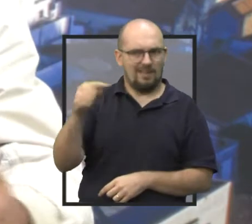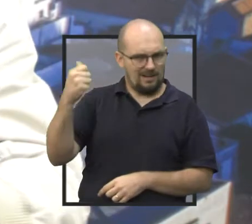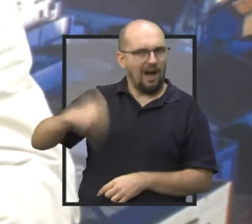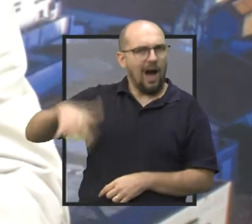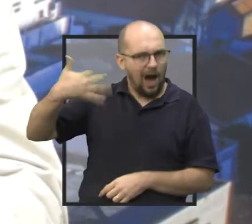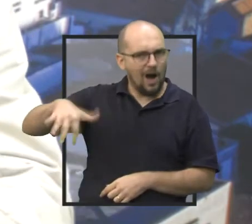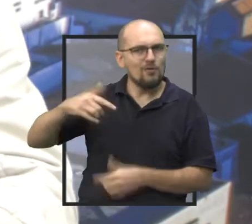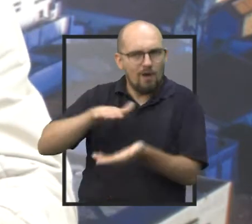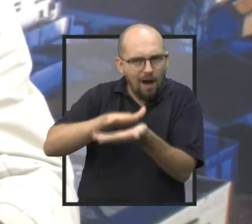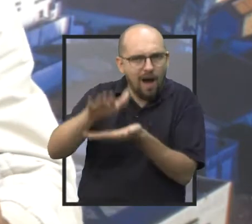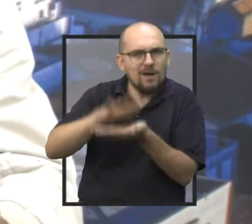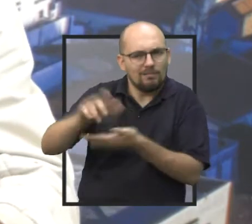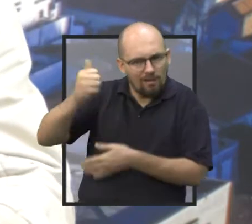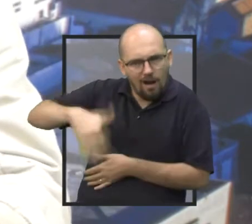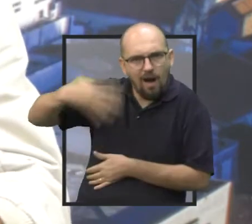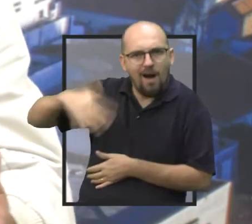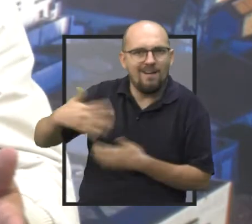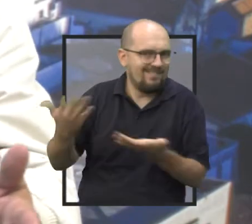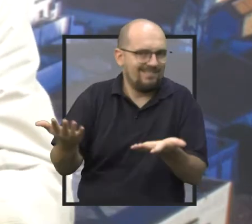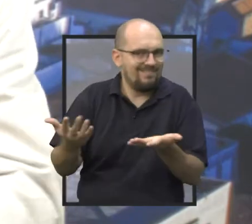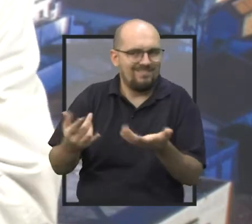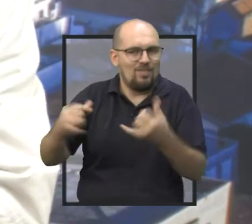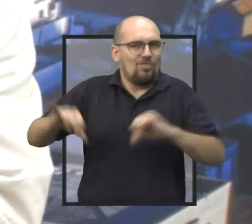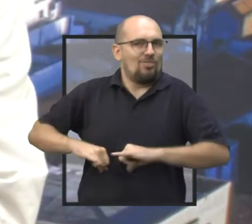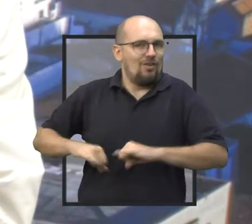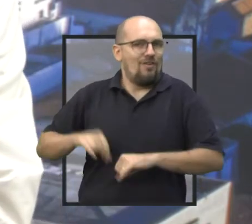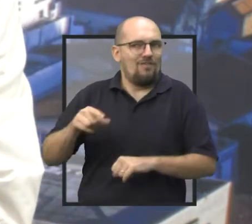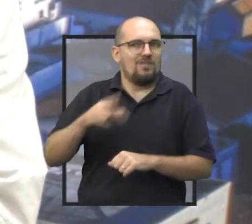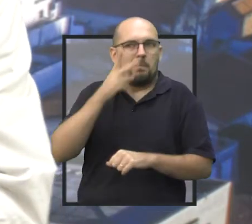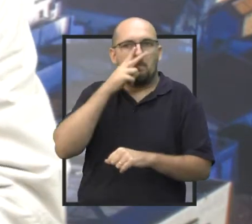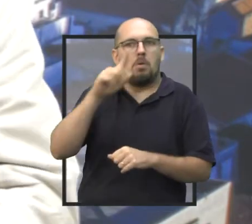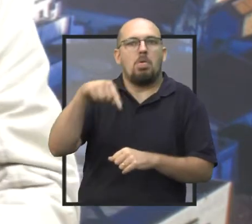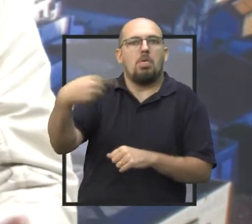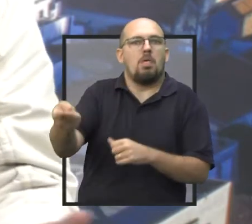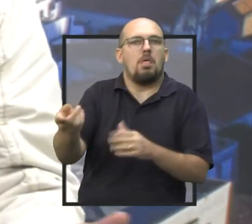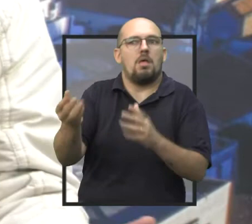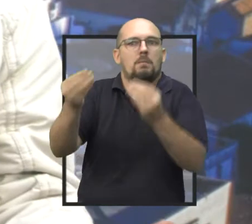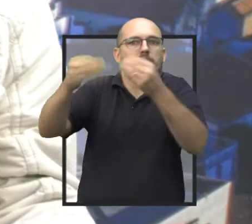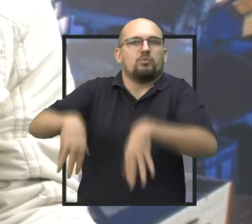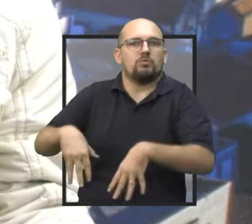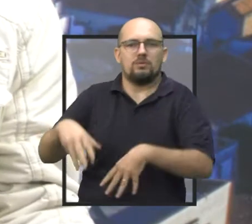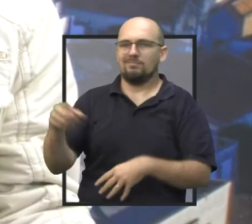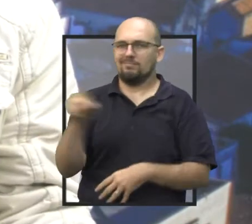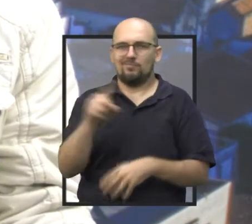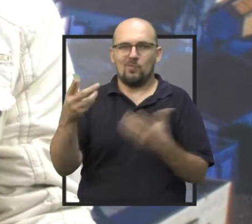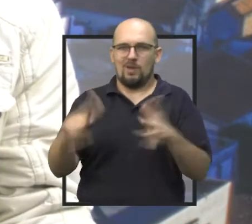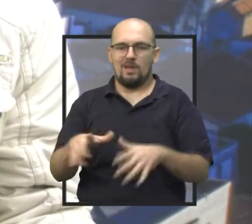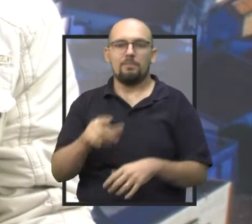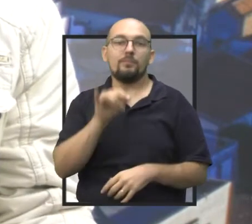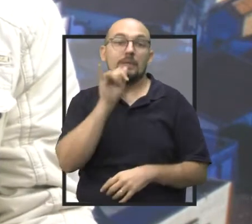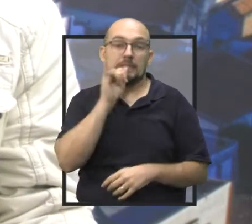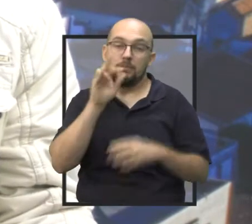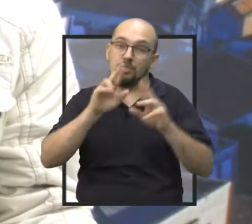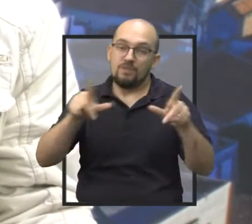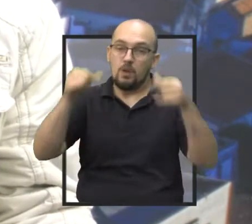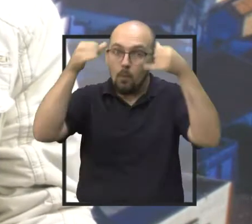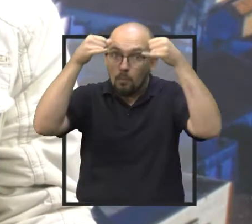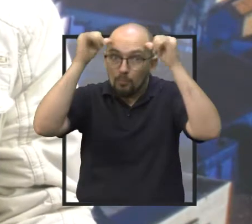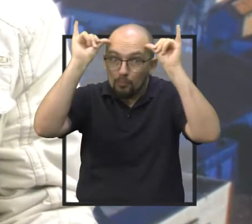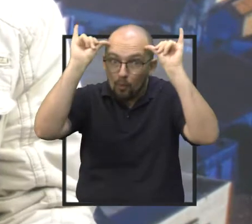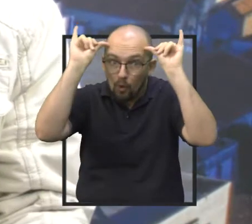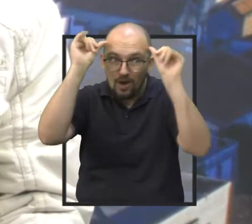dono, ele não vai querer que judia. Agora, é que eu já falei na tribuna da Câmara, eu acho que um boi de corte é bem